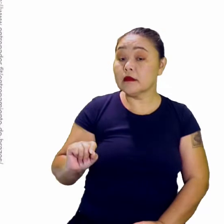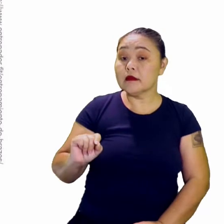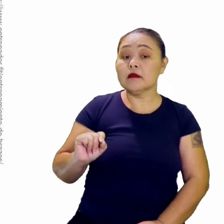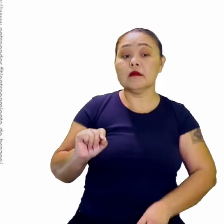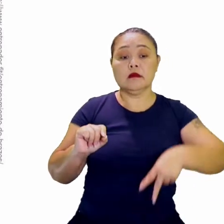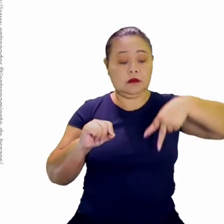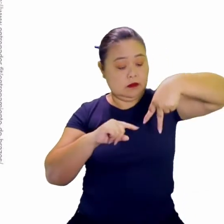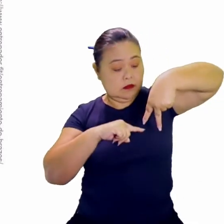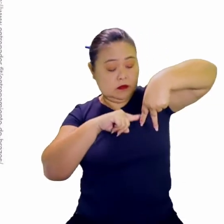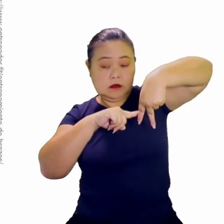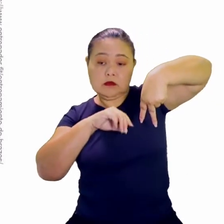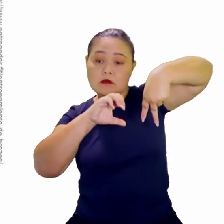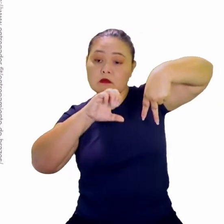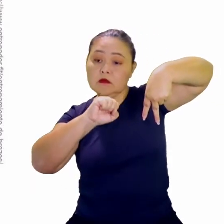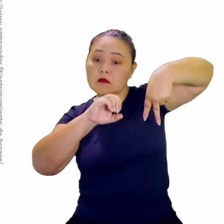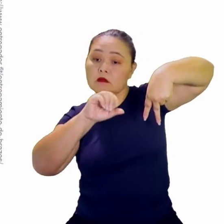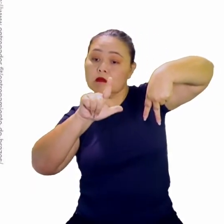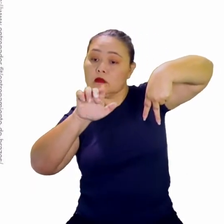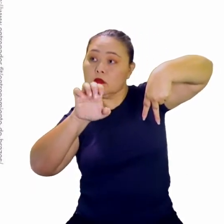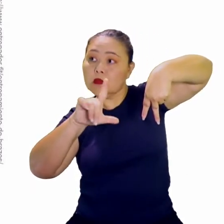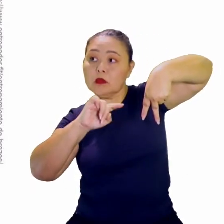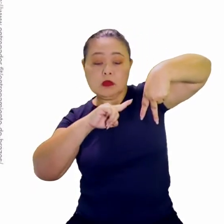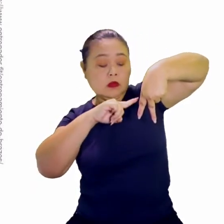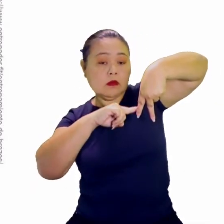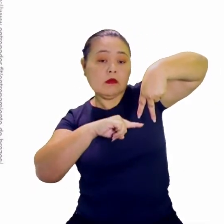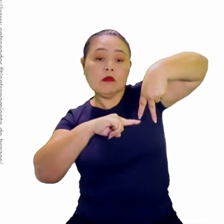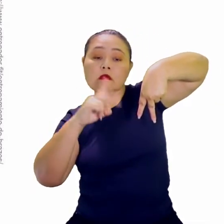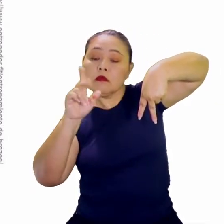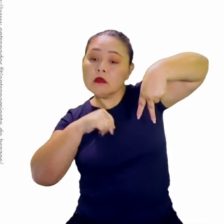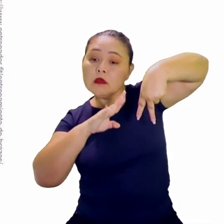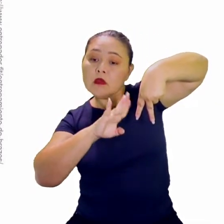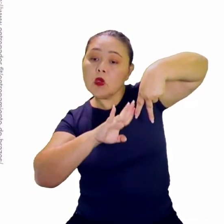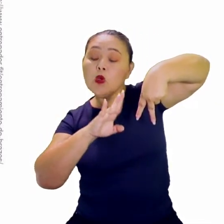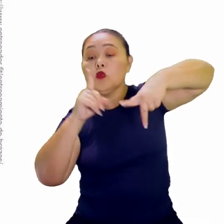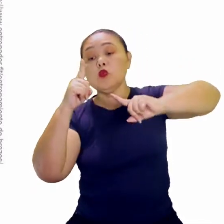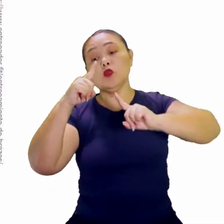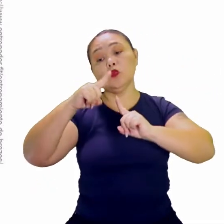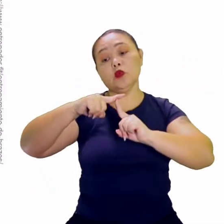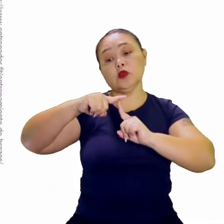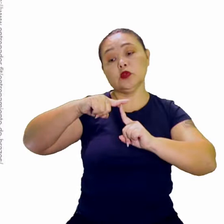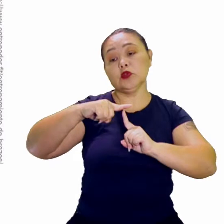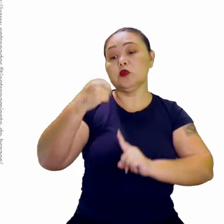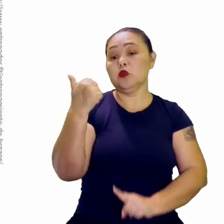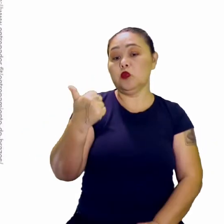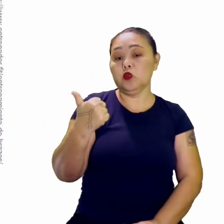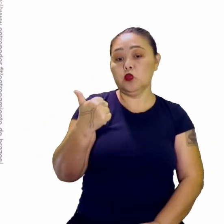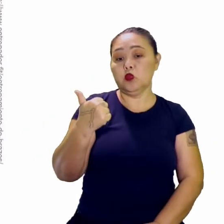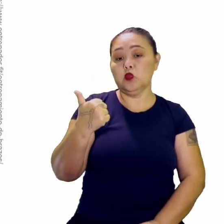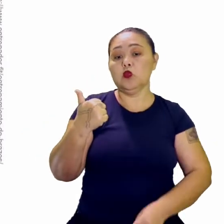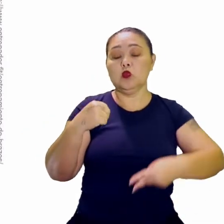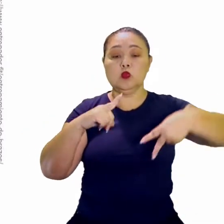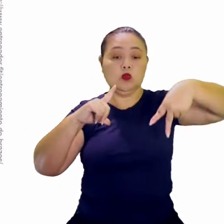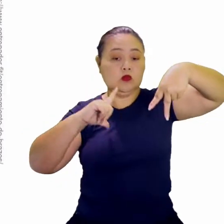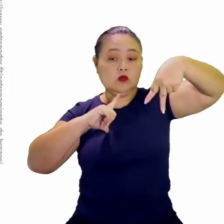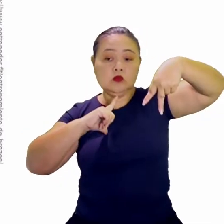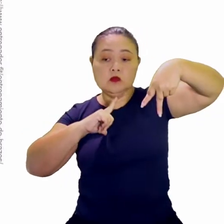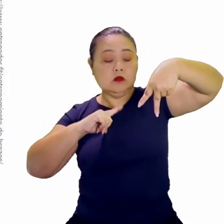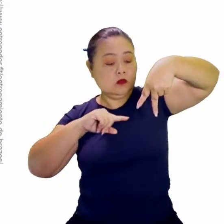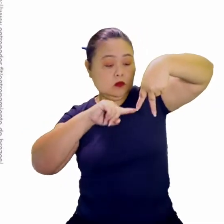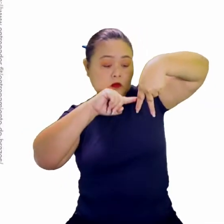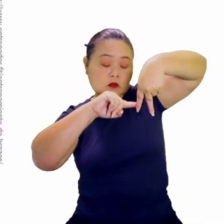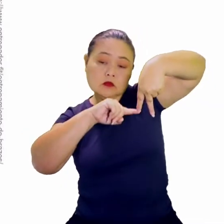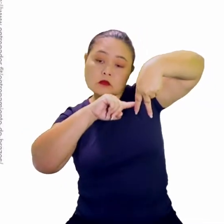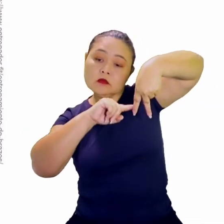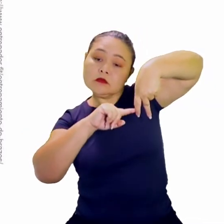Que o músculo sóleo, ele tem predominância de fibras do tipo 1. Então, geralmente, quem tem na sua panturrilha